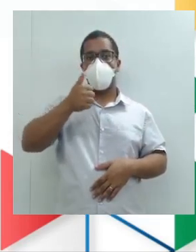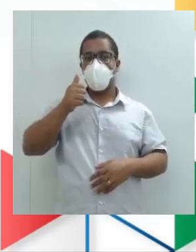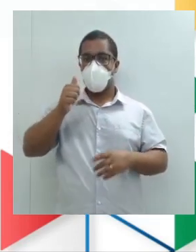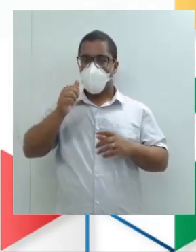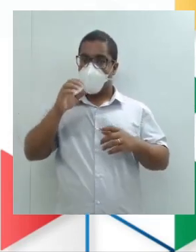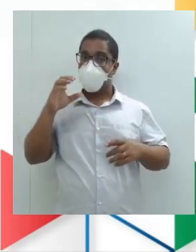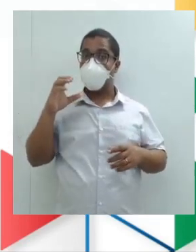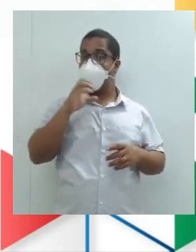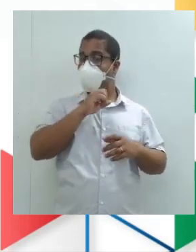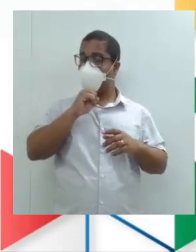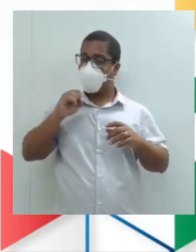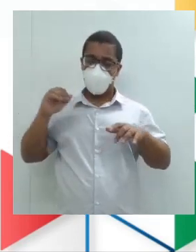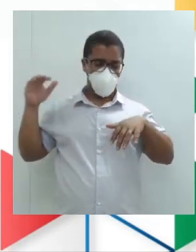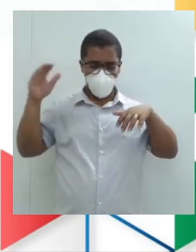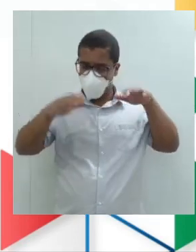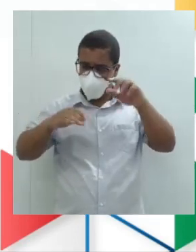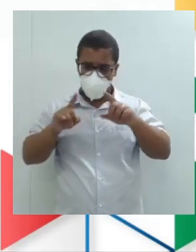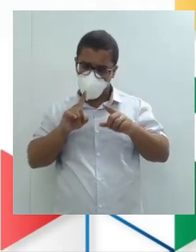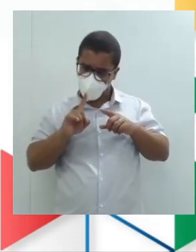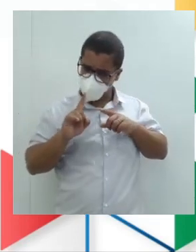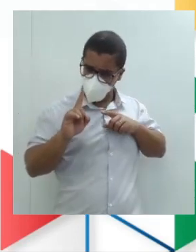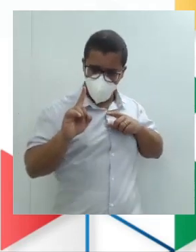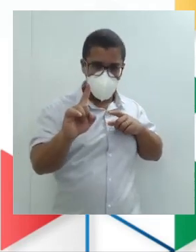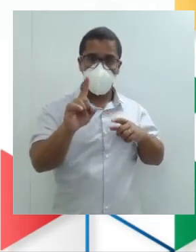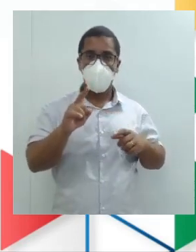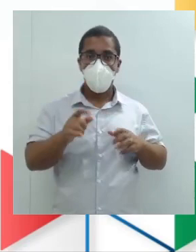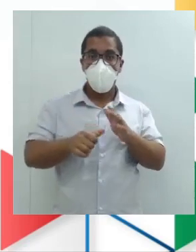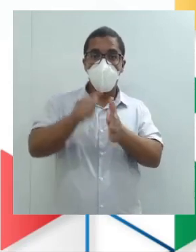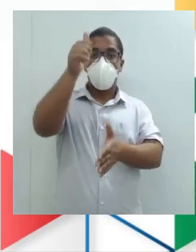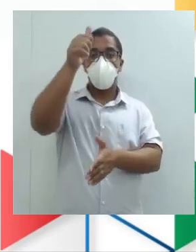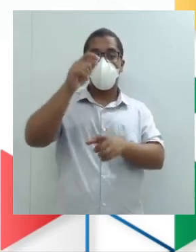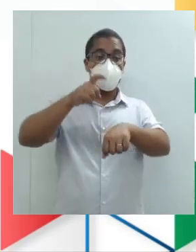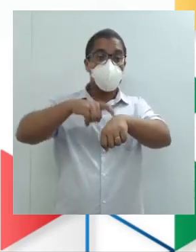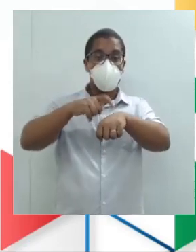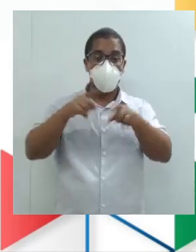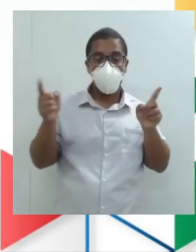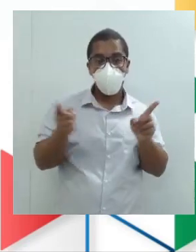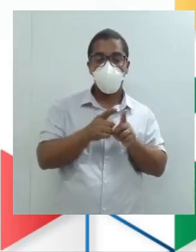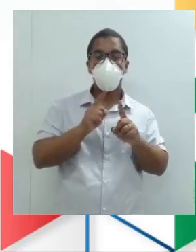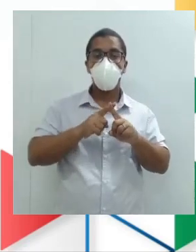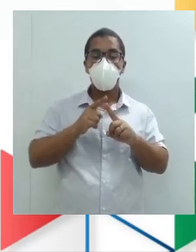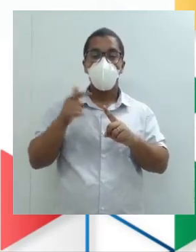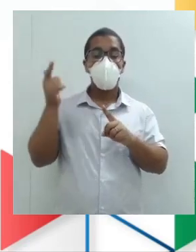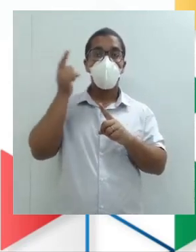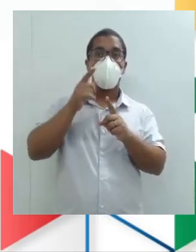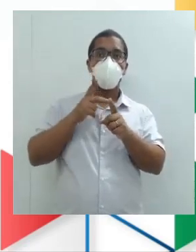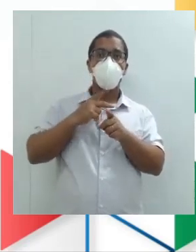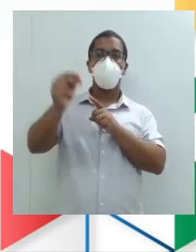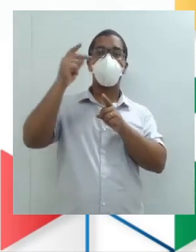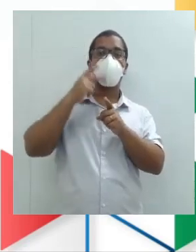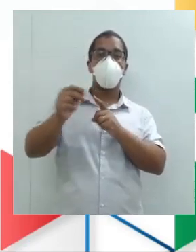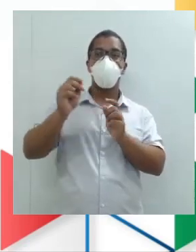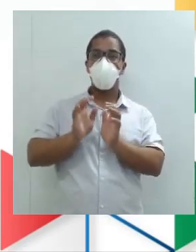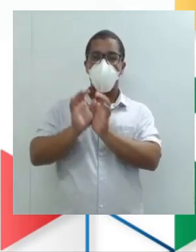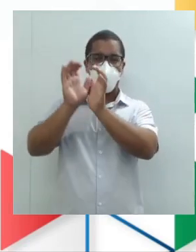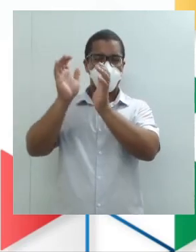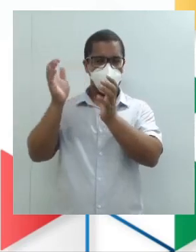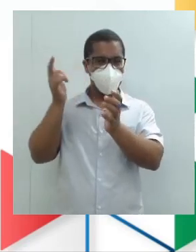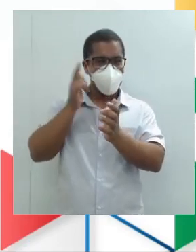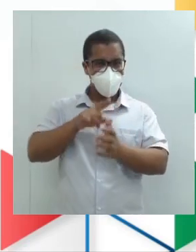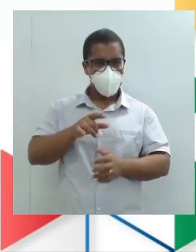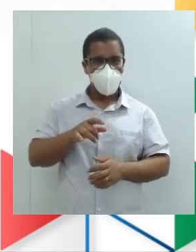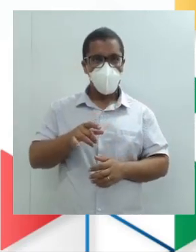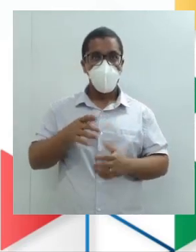mais rápido, ele quer fazer em menor tempo, que aí também tem as quebras de recordes, né? Então é um